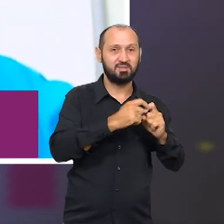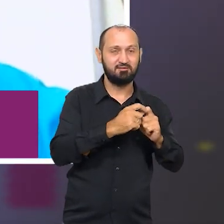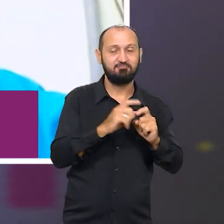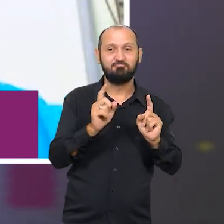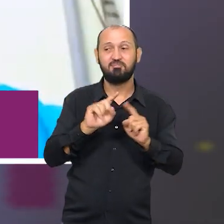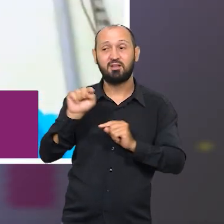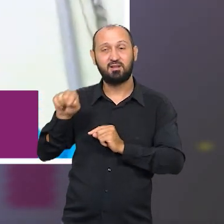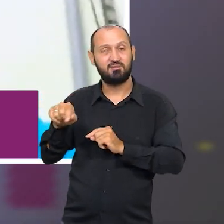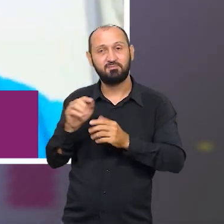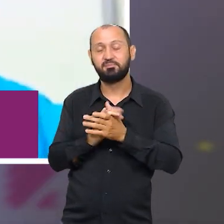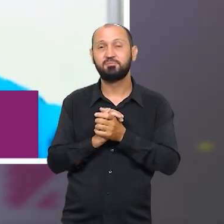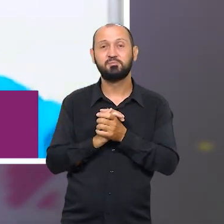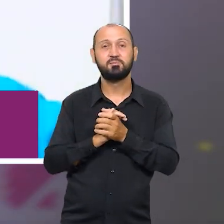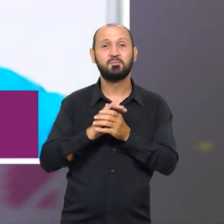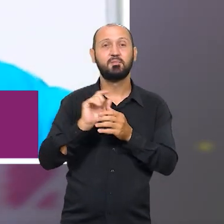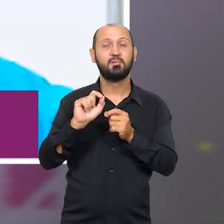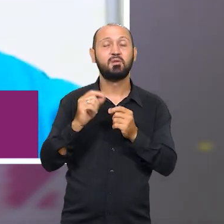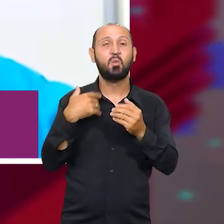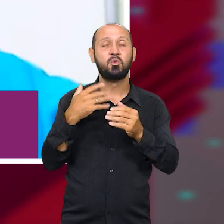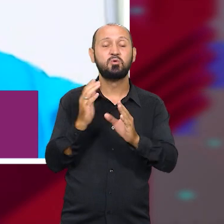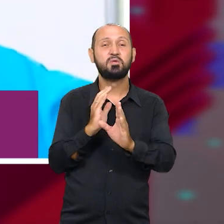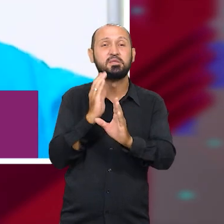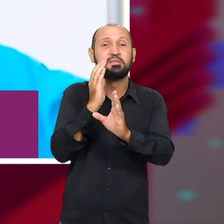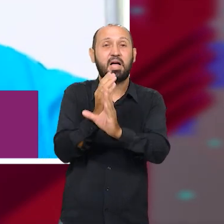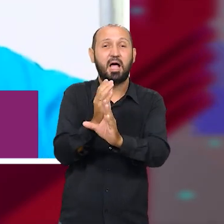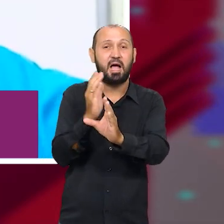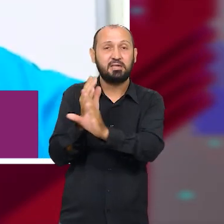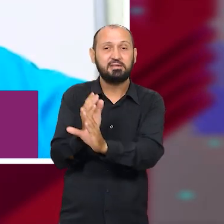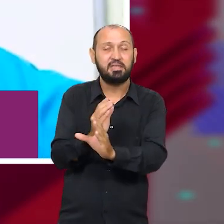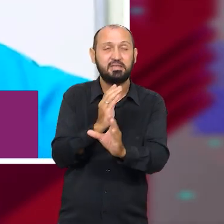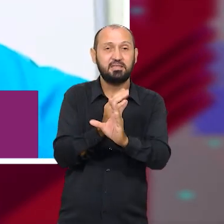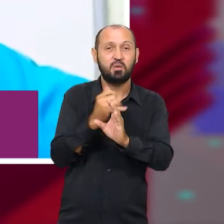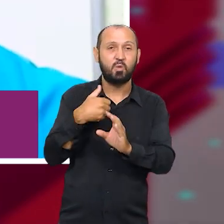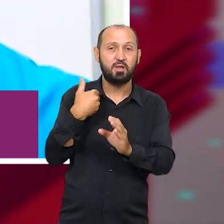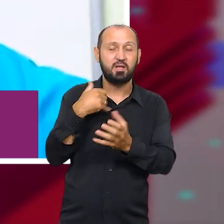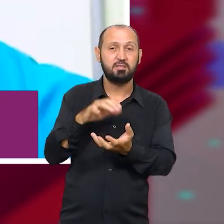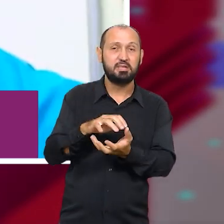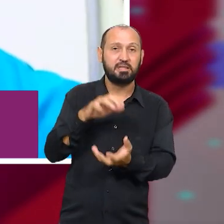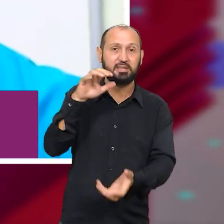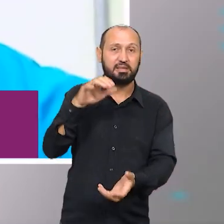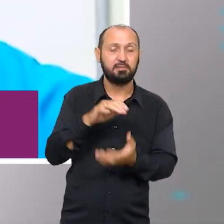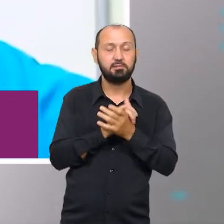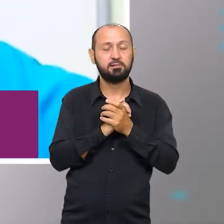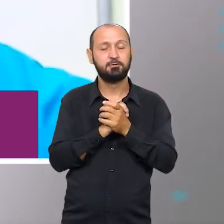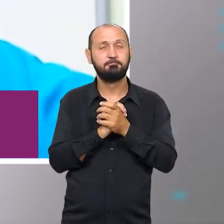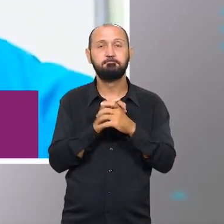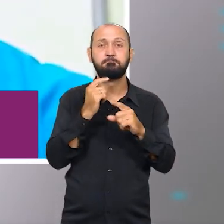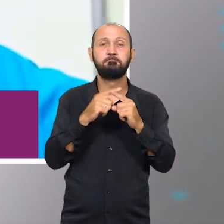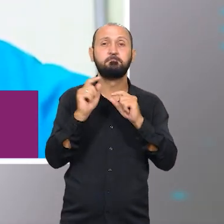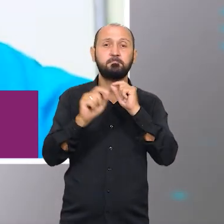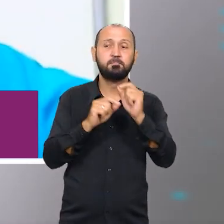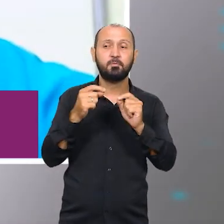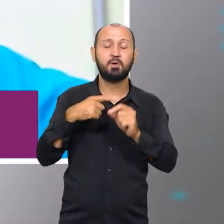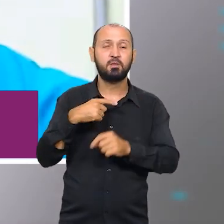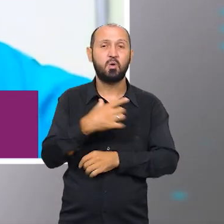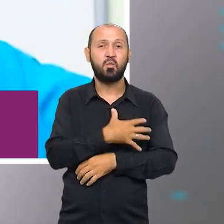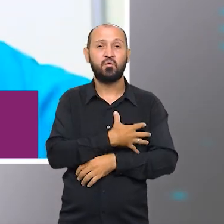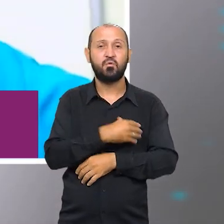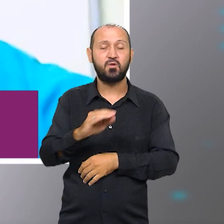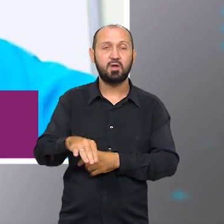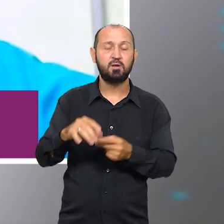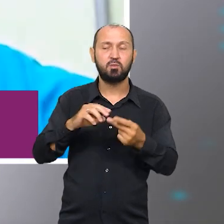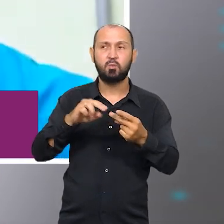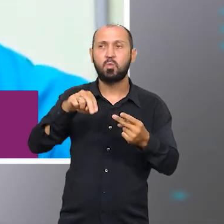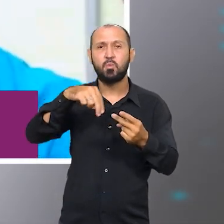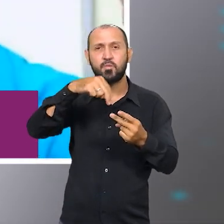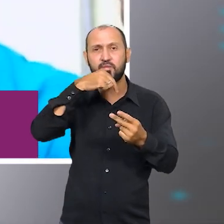profissional. Então, hoje, o que acontece com esses diagnósticos de pessoas com mais idade é que, de repente, chega um